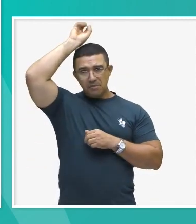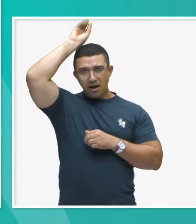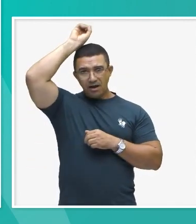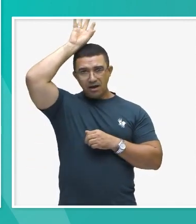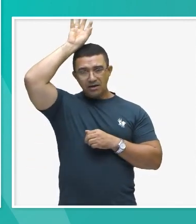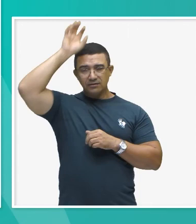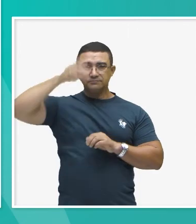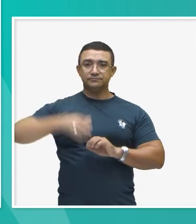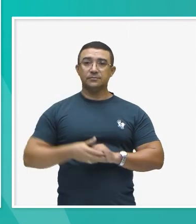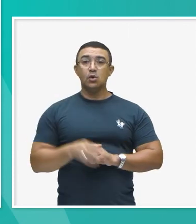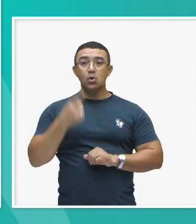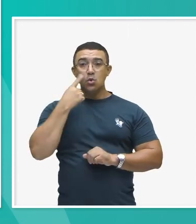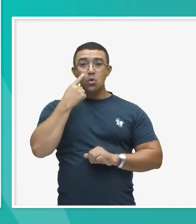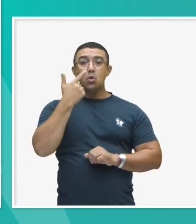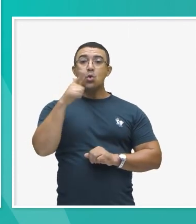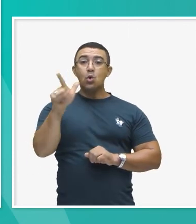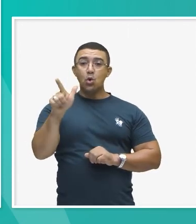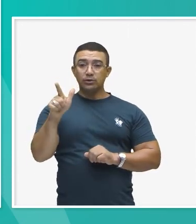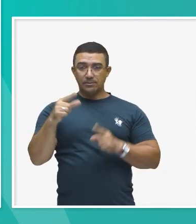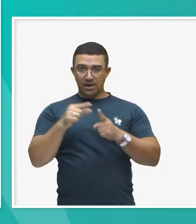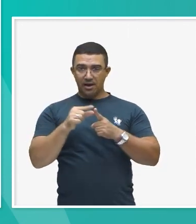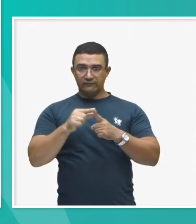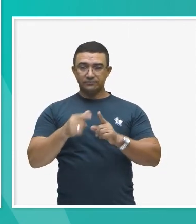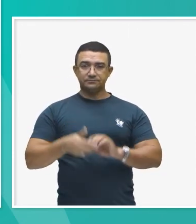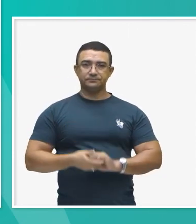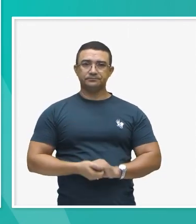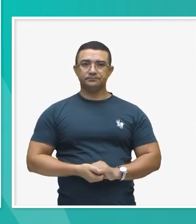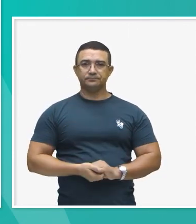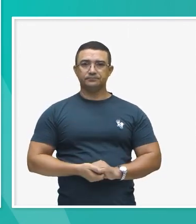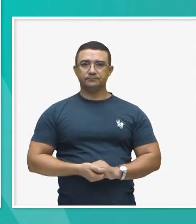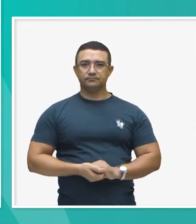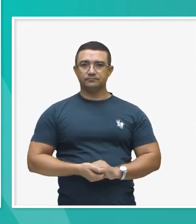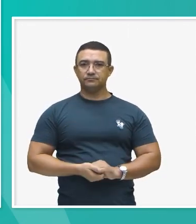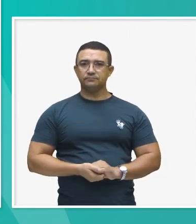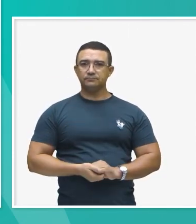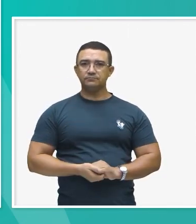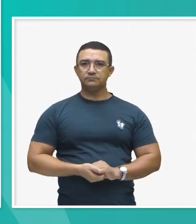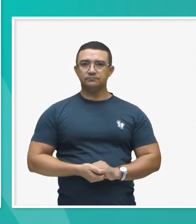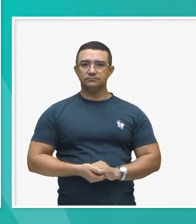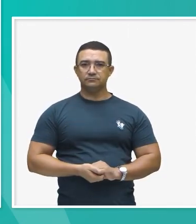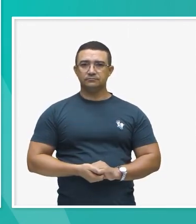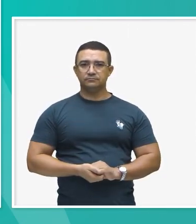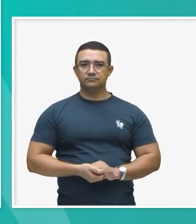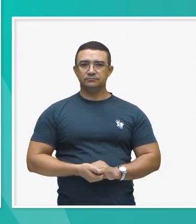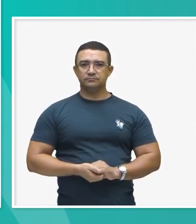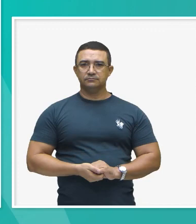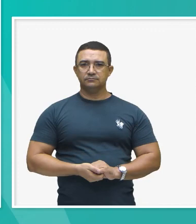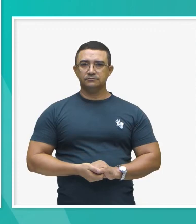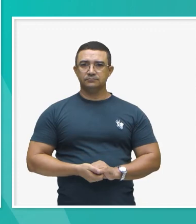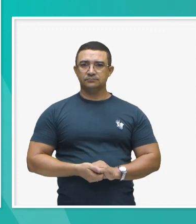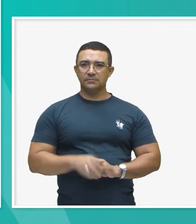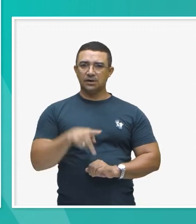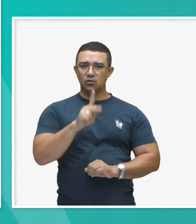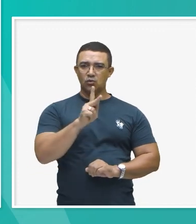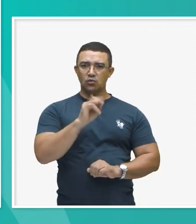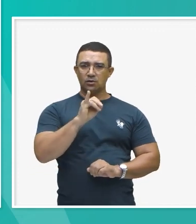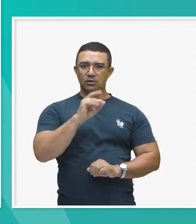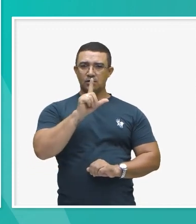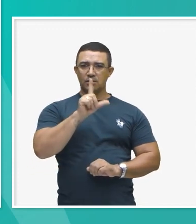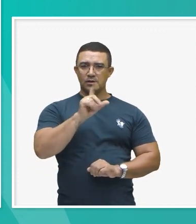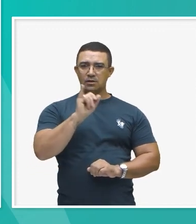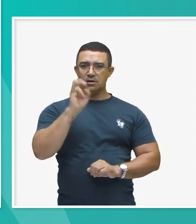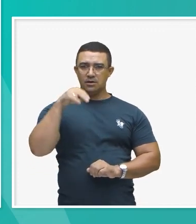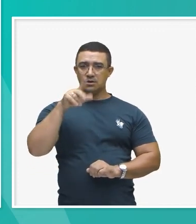pegar uma outra palavra em negrito aí, vamos lá? Que vai dizer o seguinte, killing whales, olha só. A